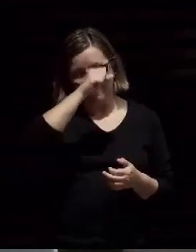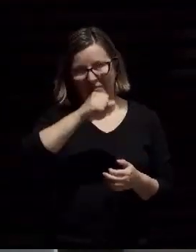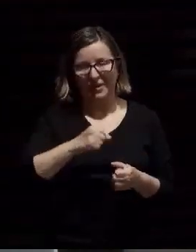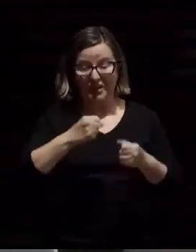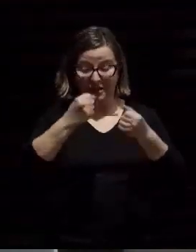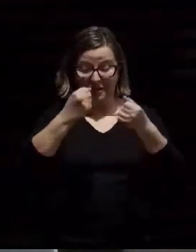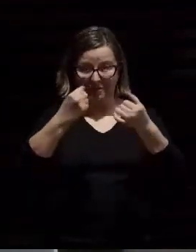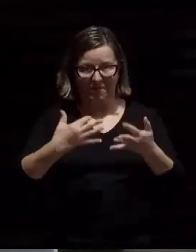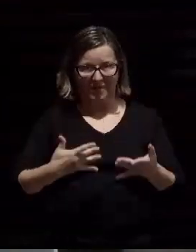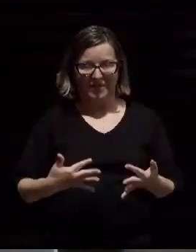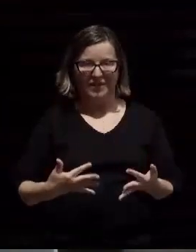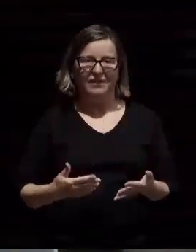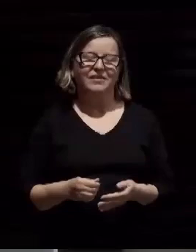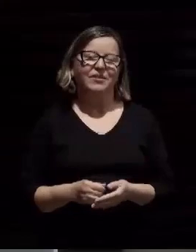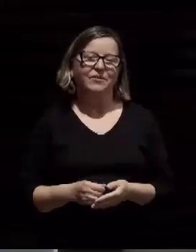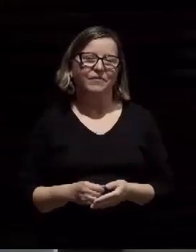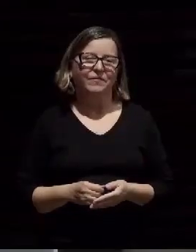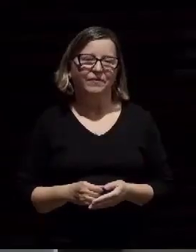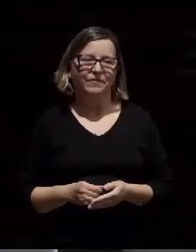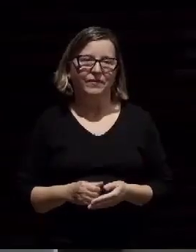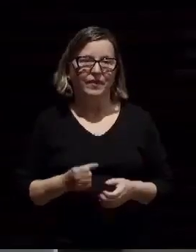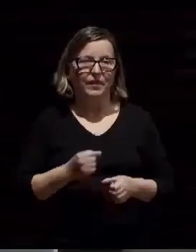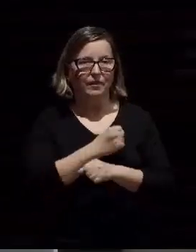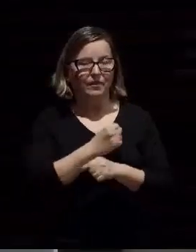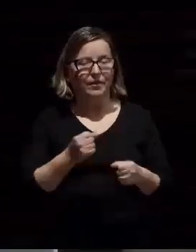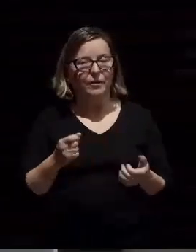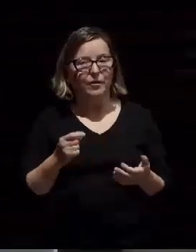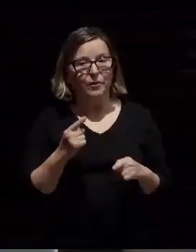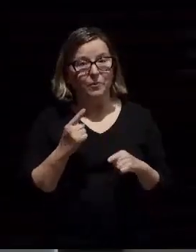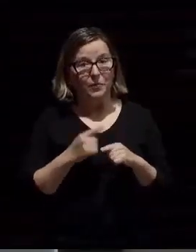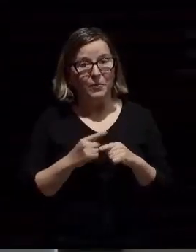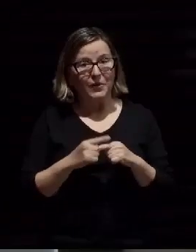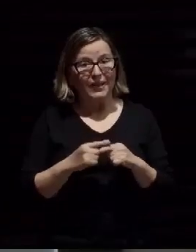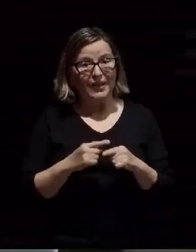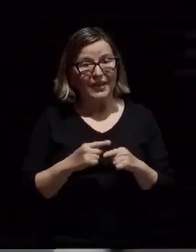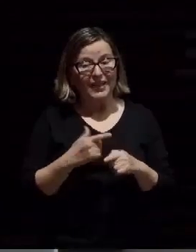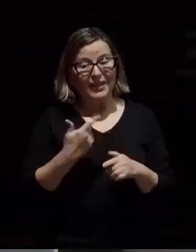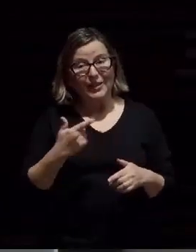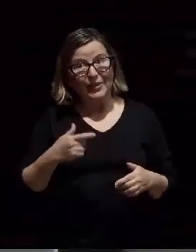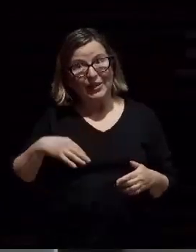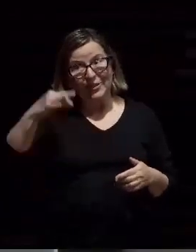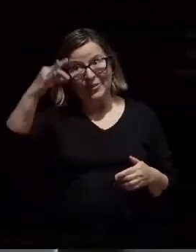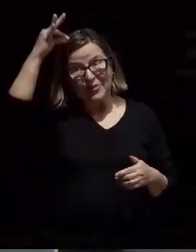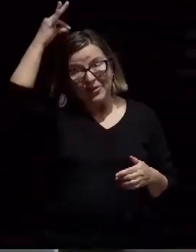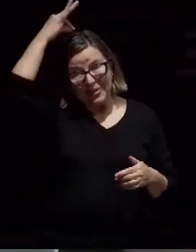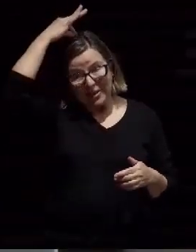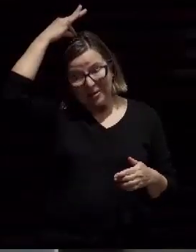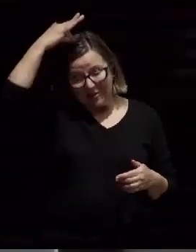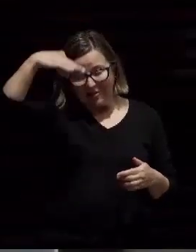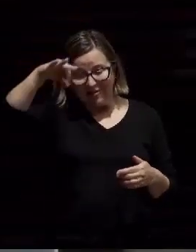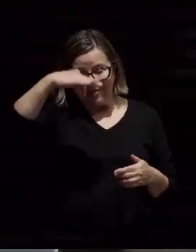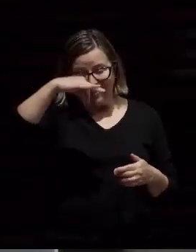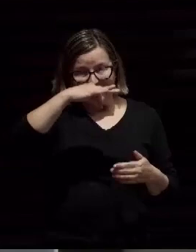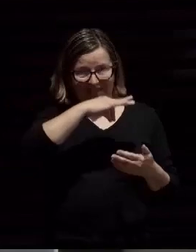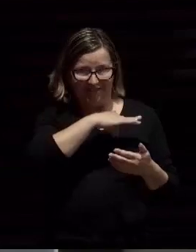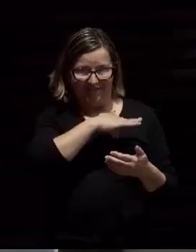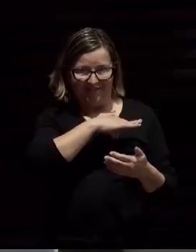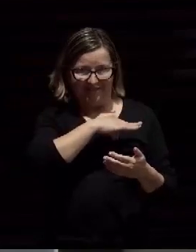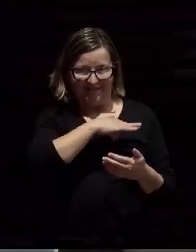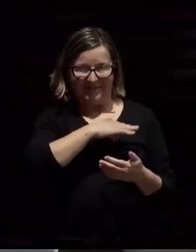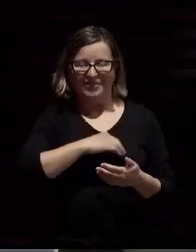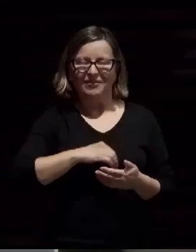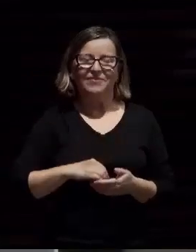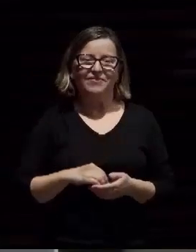Eles não tinham condições sem o Espírito Santo, como nós não temos condições sem o Espírito Santo.